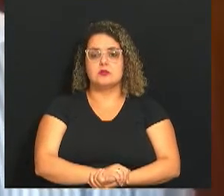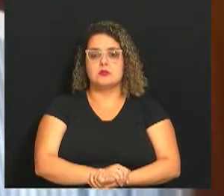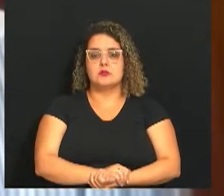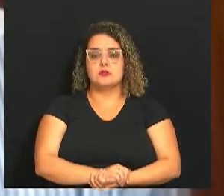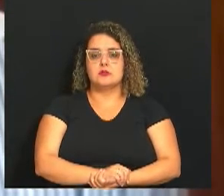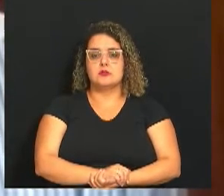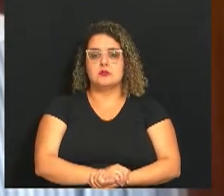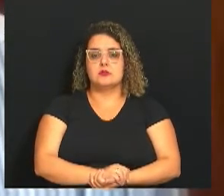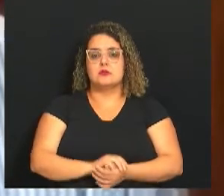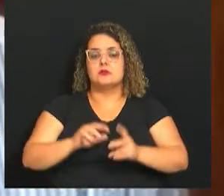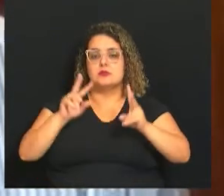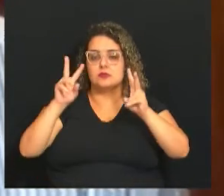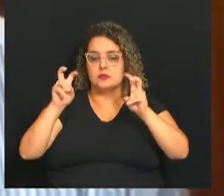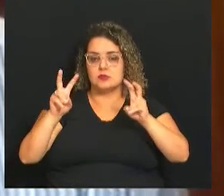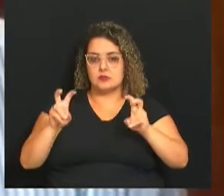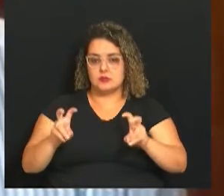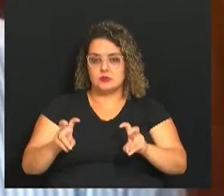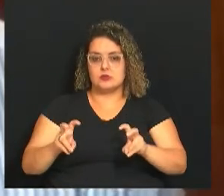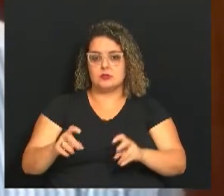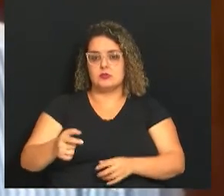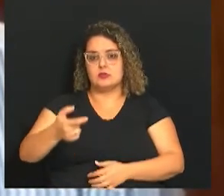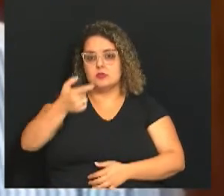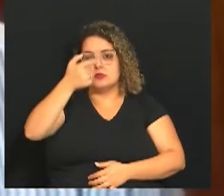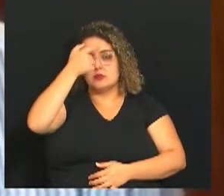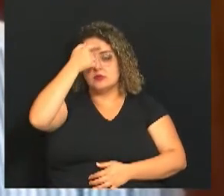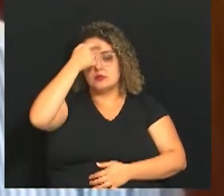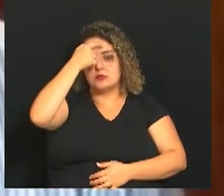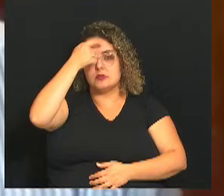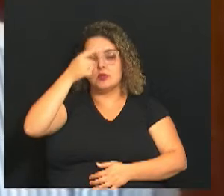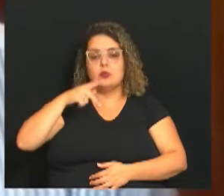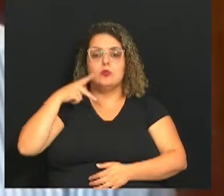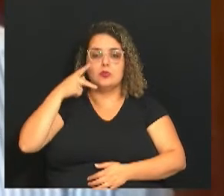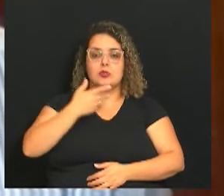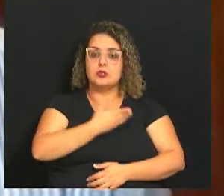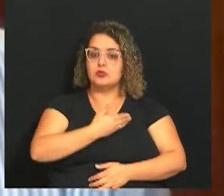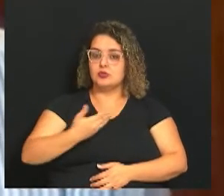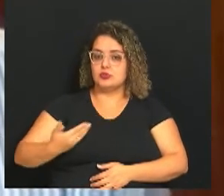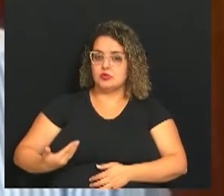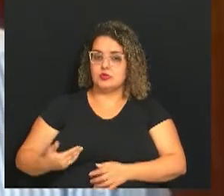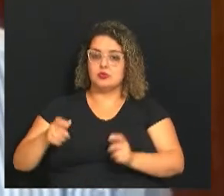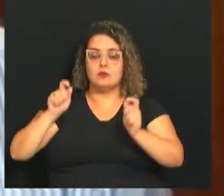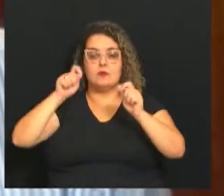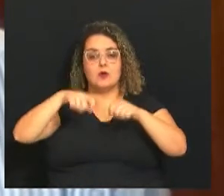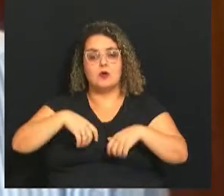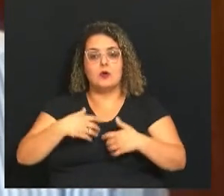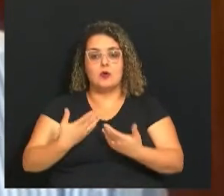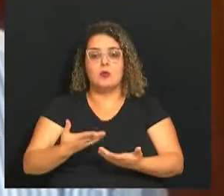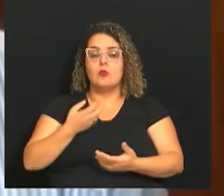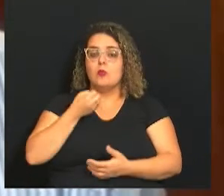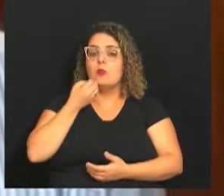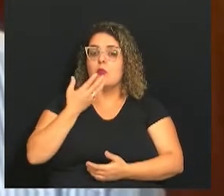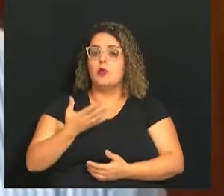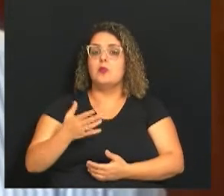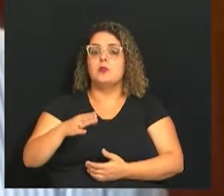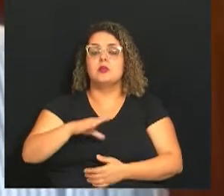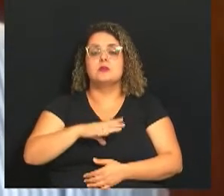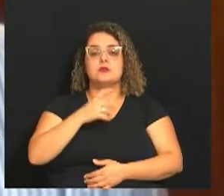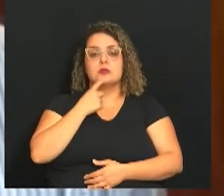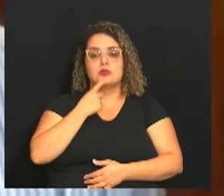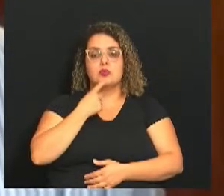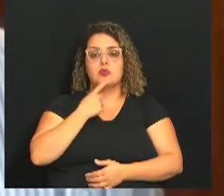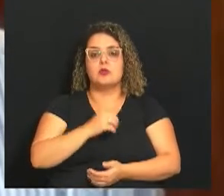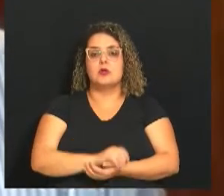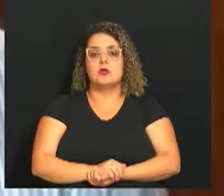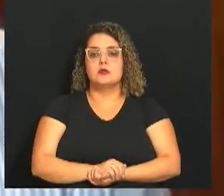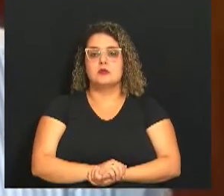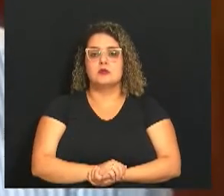tema, nessa mentalidade de trazer políticas públicas eficientes, boas para a cidade de Campinas, ela